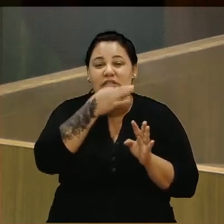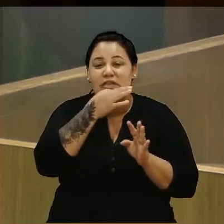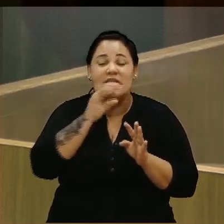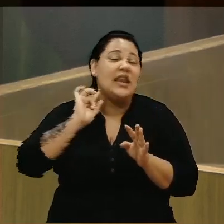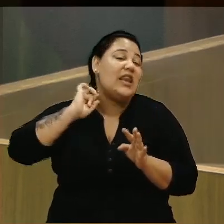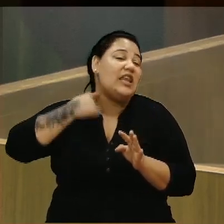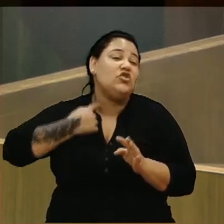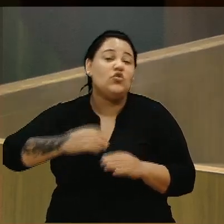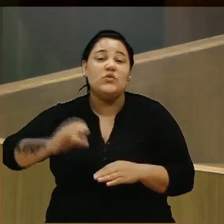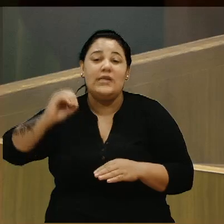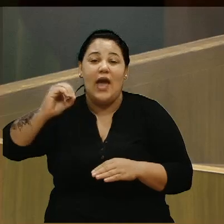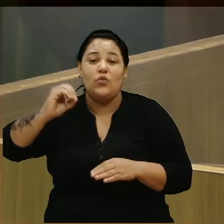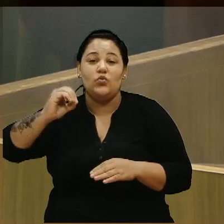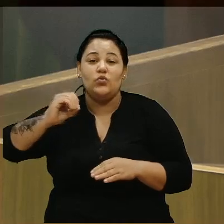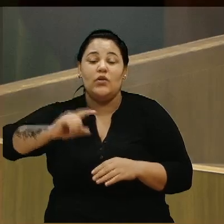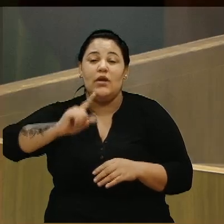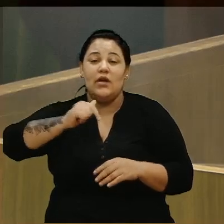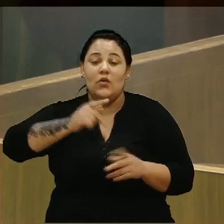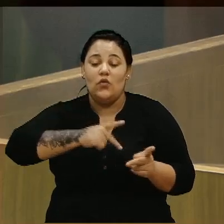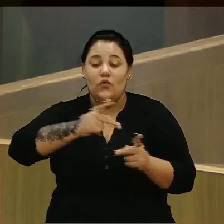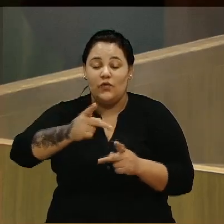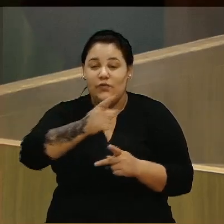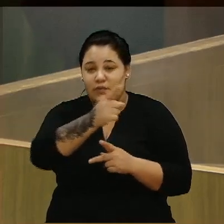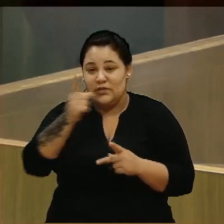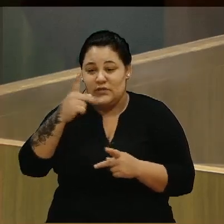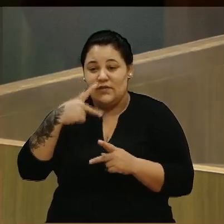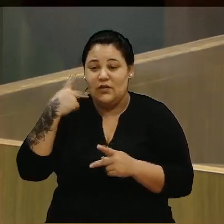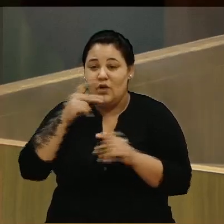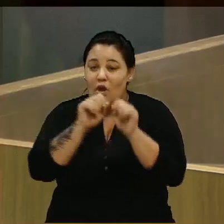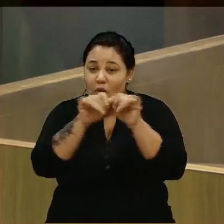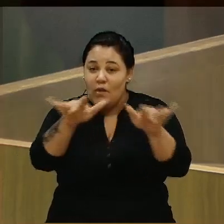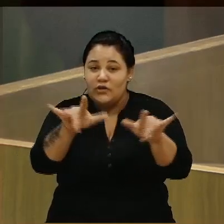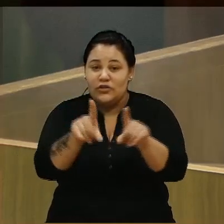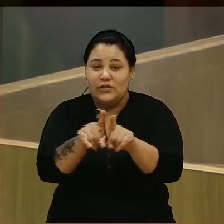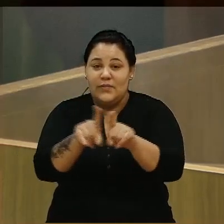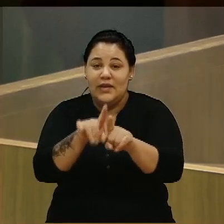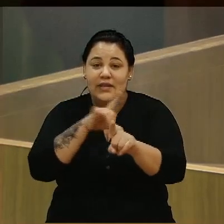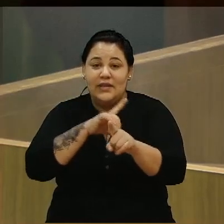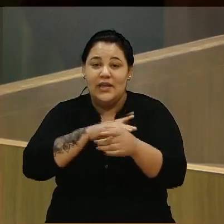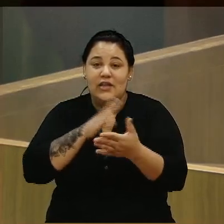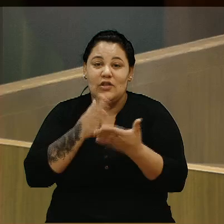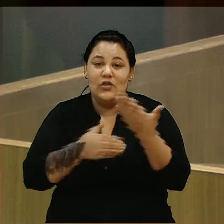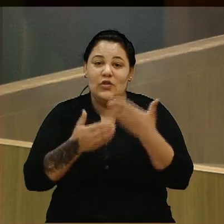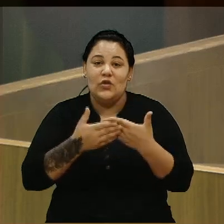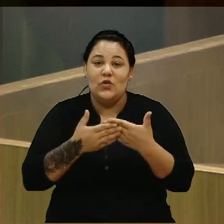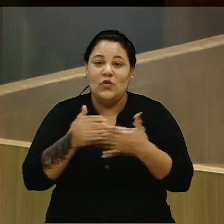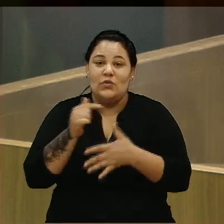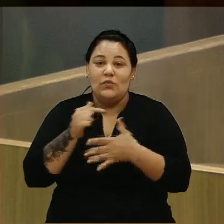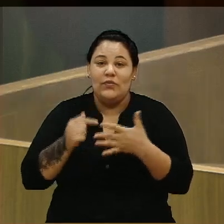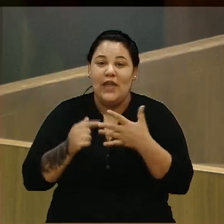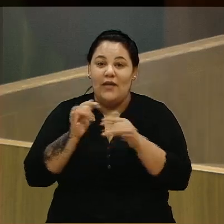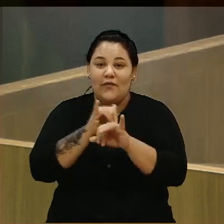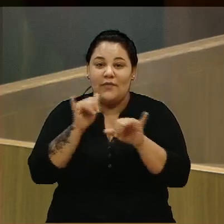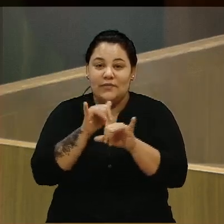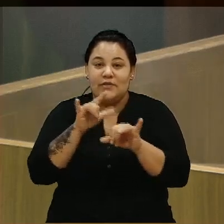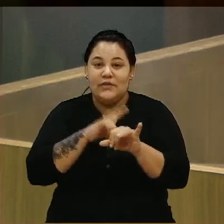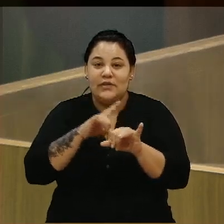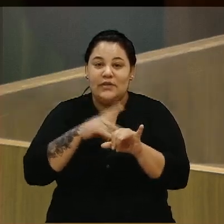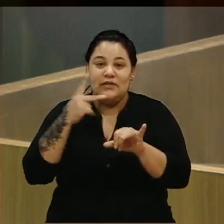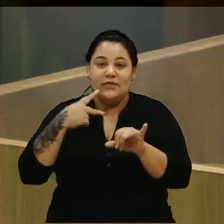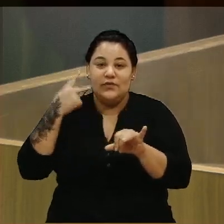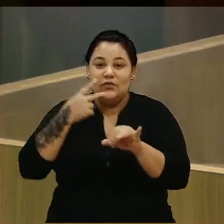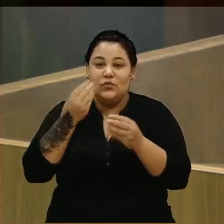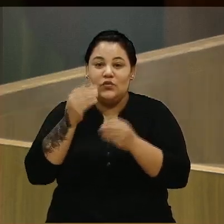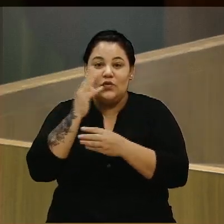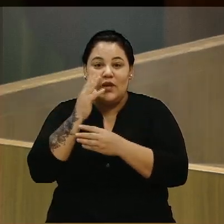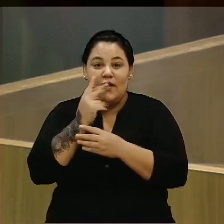colegas vereadores a também compartilharem, quem sabe, com os seus. Eles têm todas as informações, tem vídeos super legais dizendo o que pode, o que não